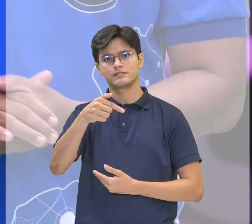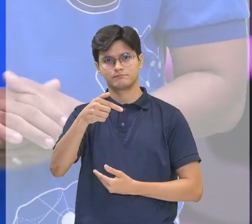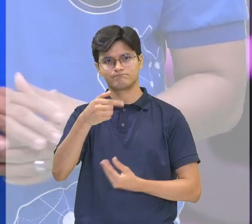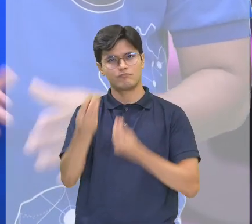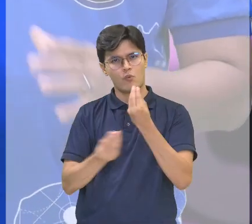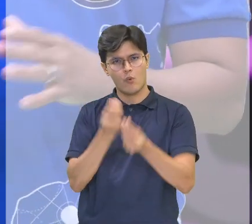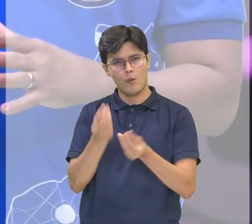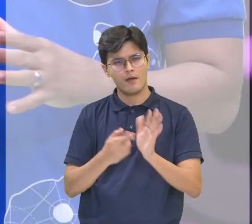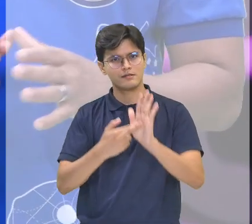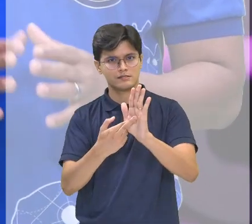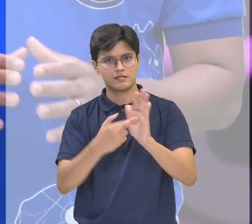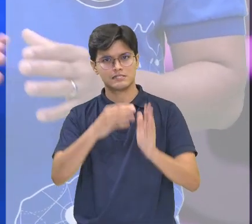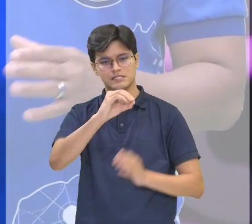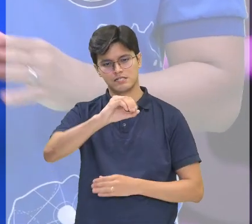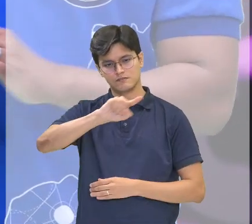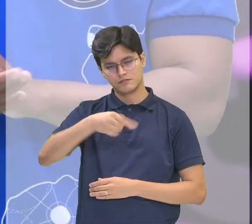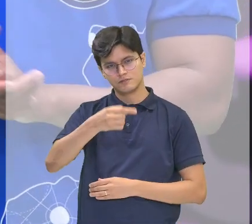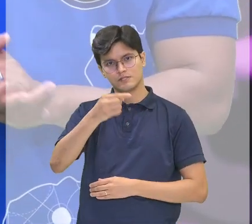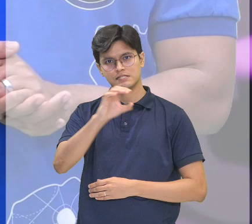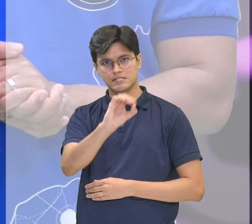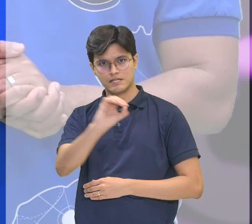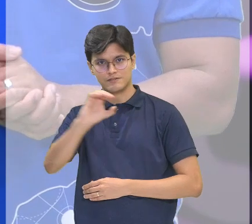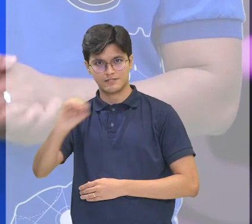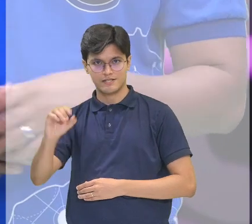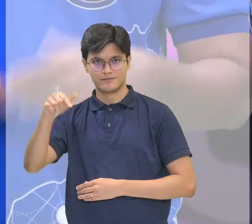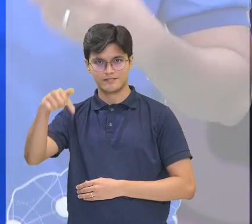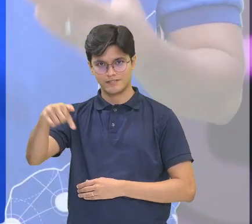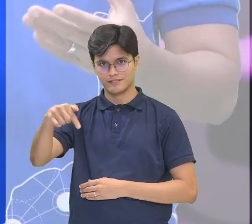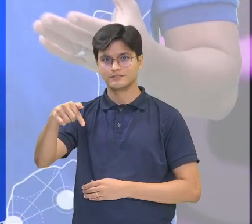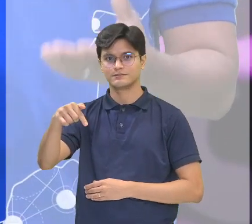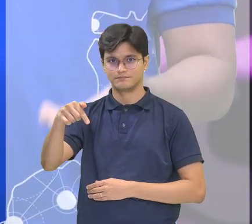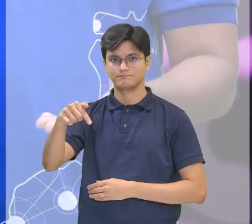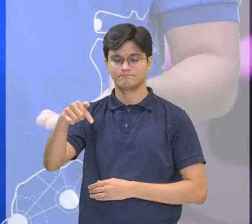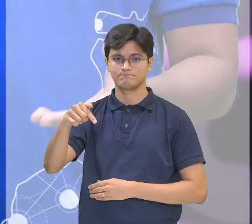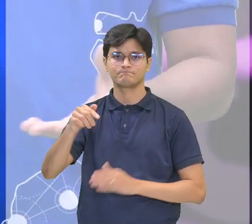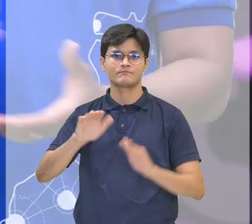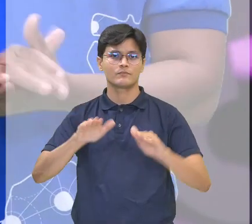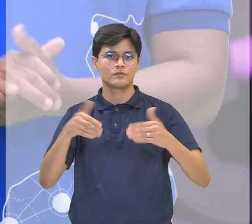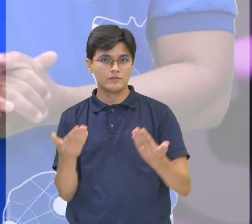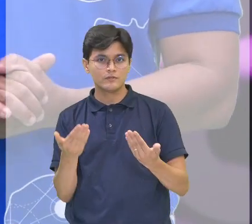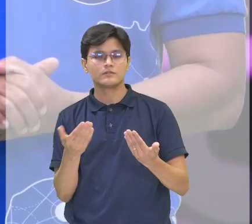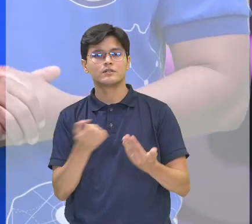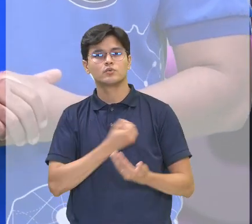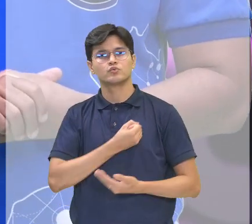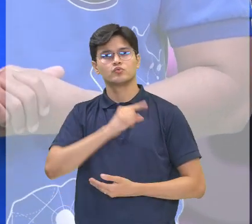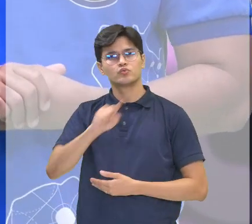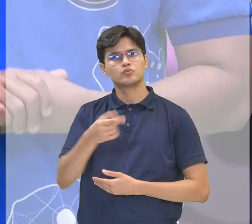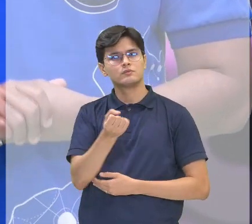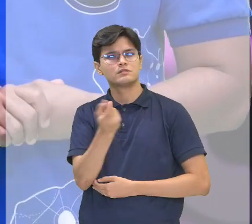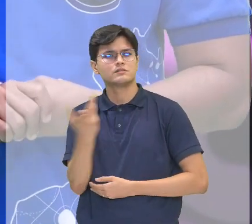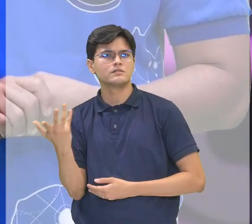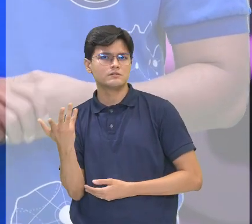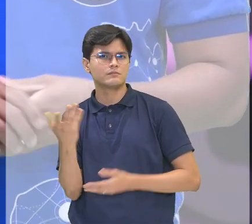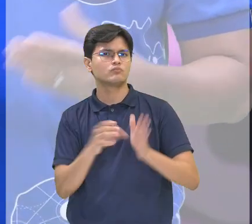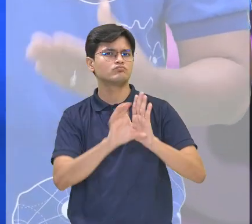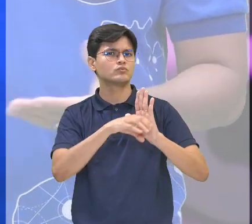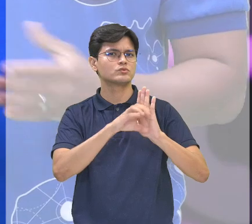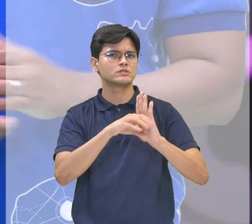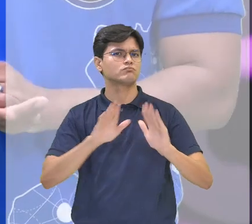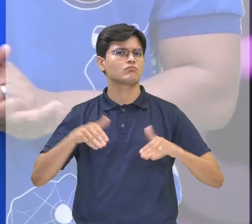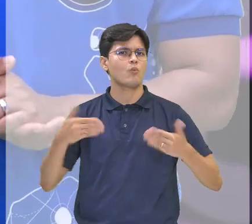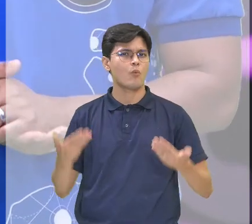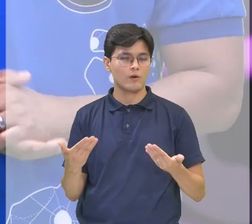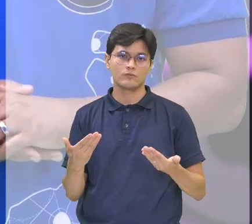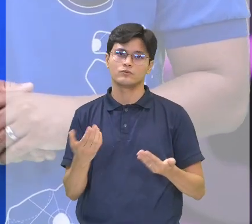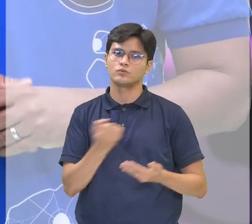0,007, beleza? Então, seria ali 7 milésimos. Então, número decimal, a definição de número decimal é